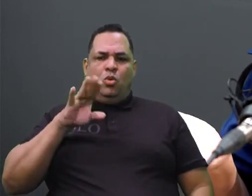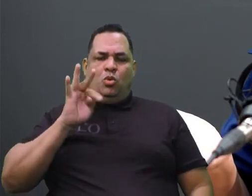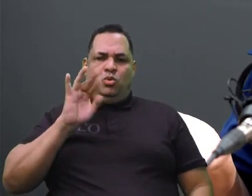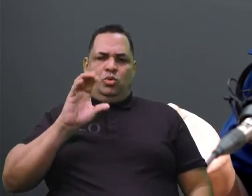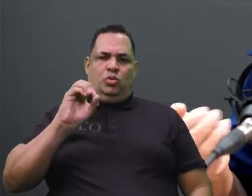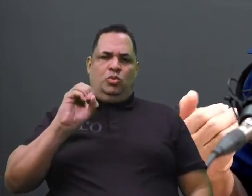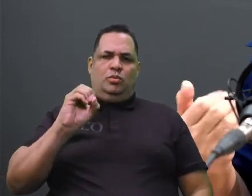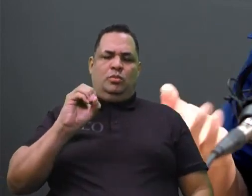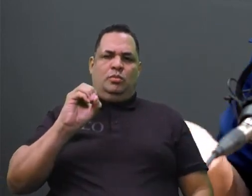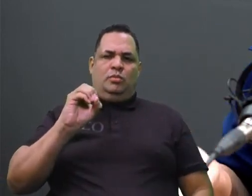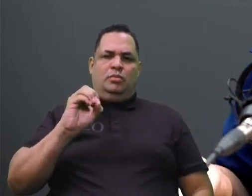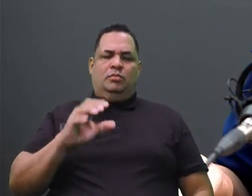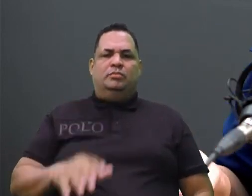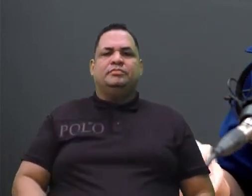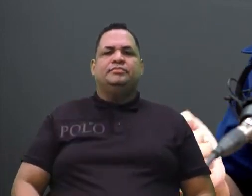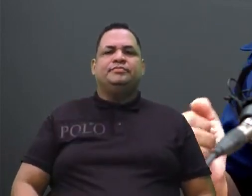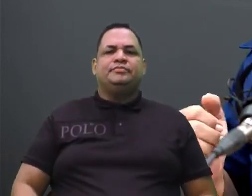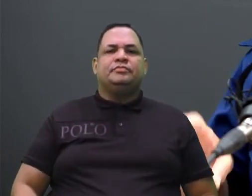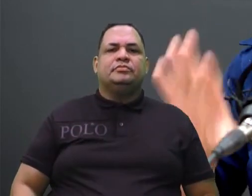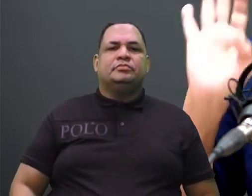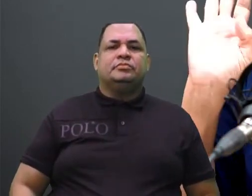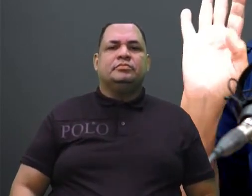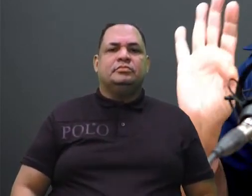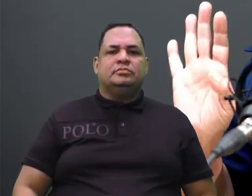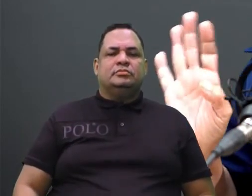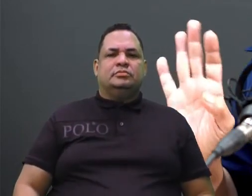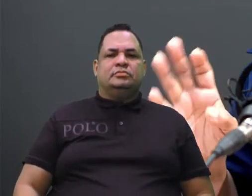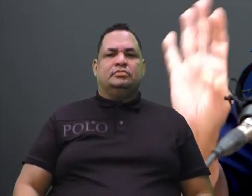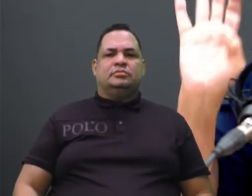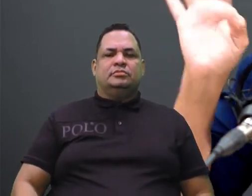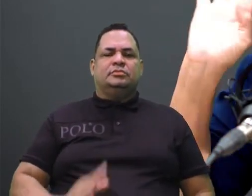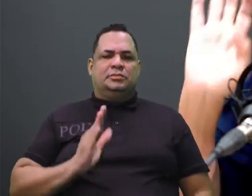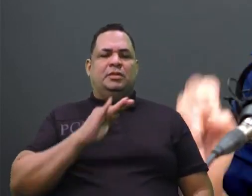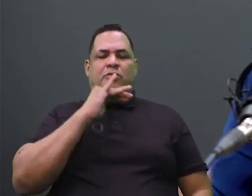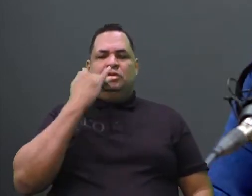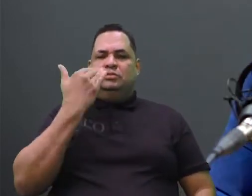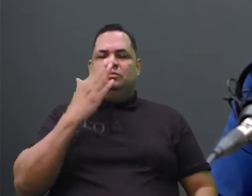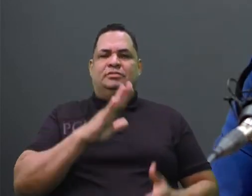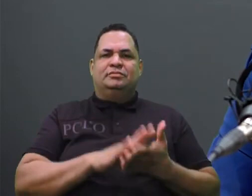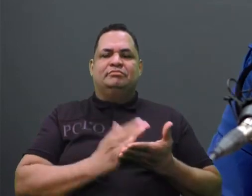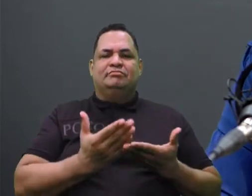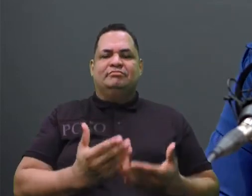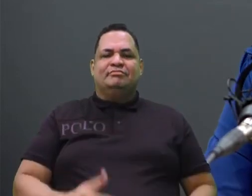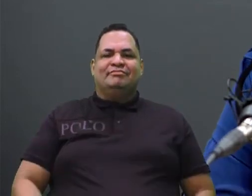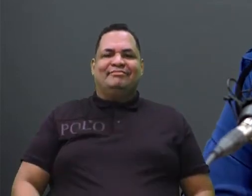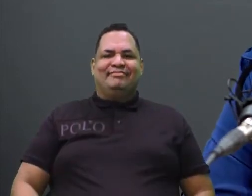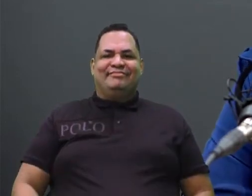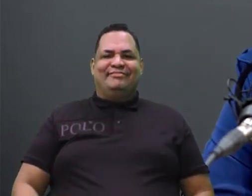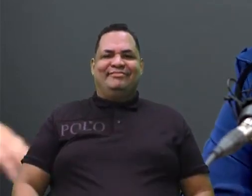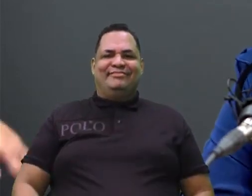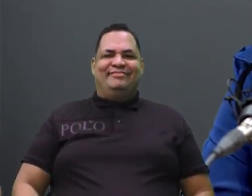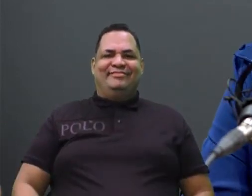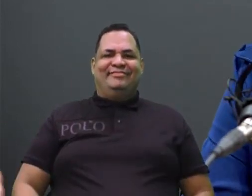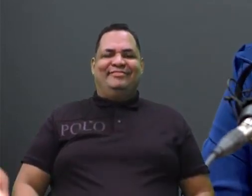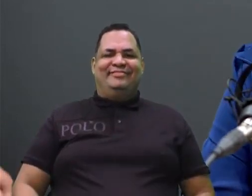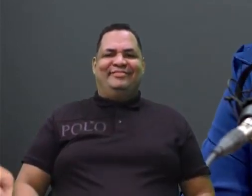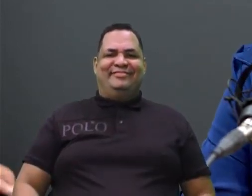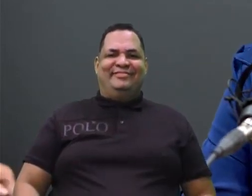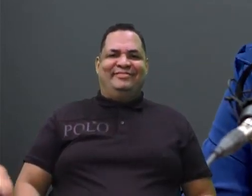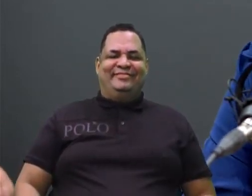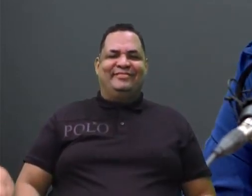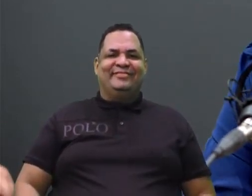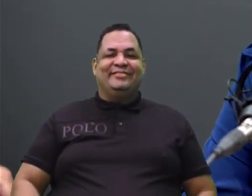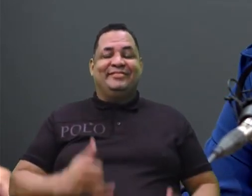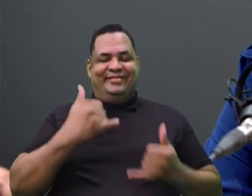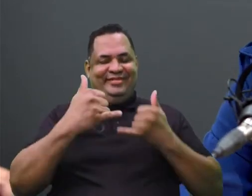tem sinal. Se tem, eu não sei, né? Já tá mortinha da Silva em algum lugar. E aí,